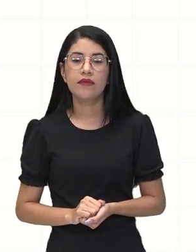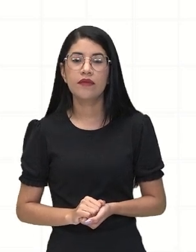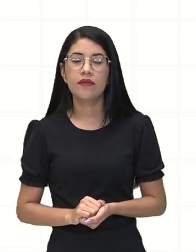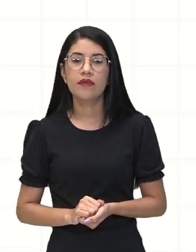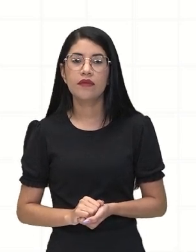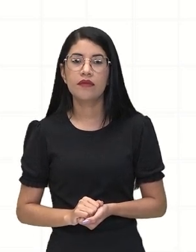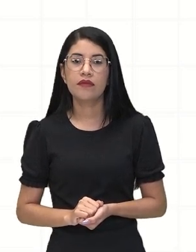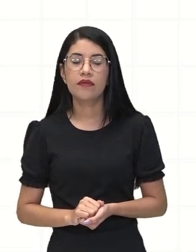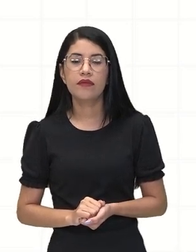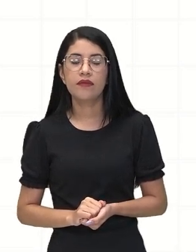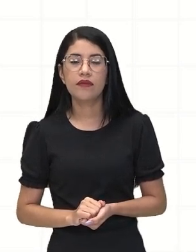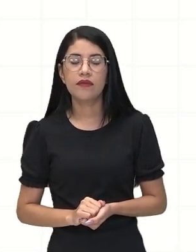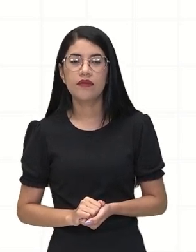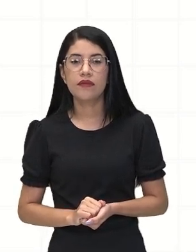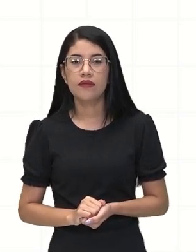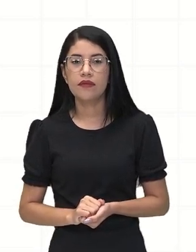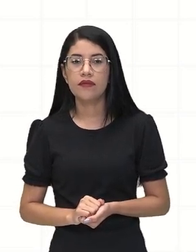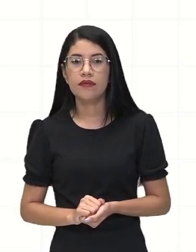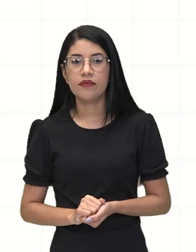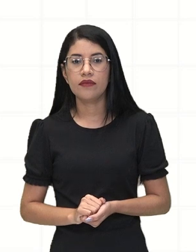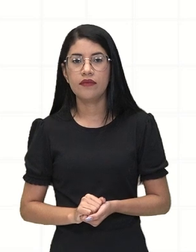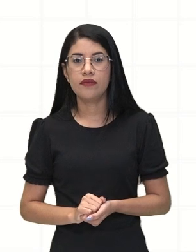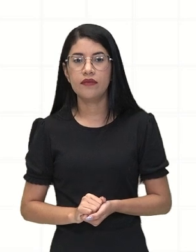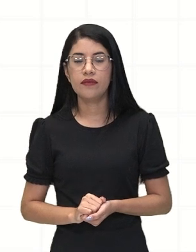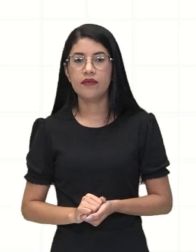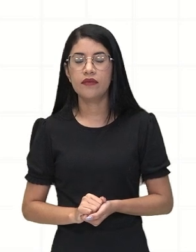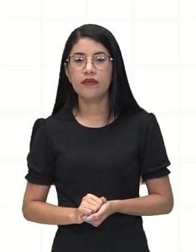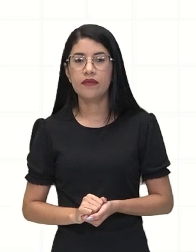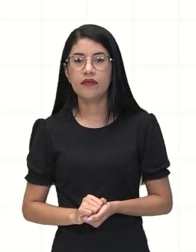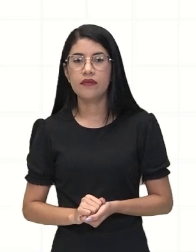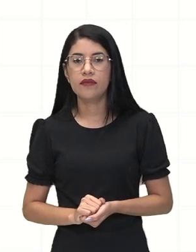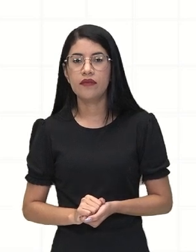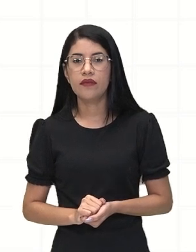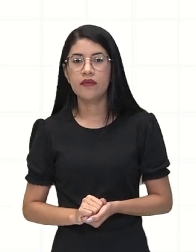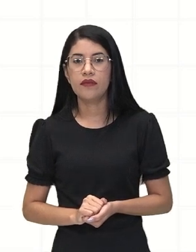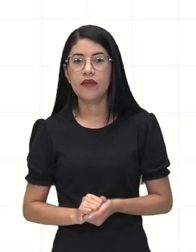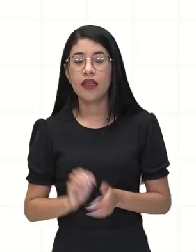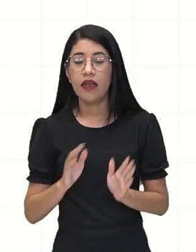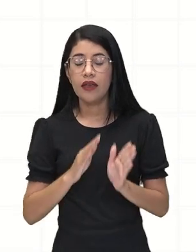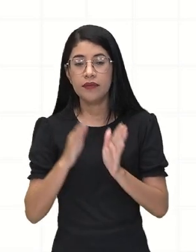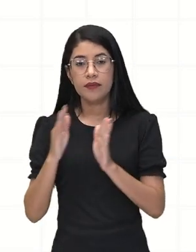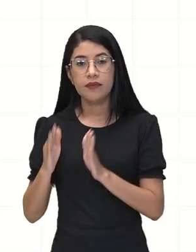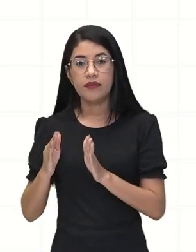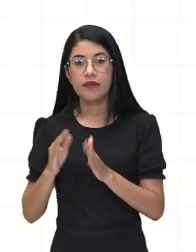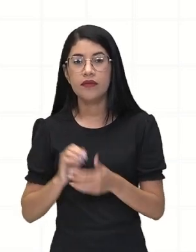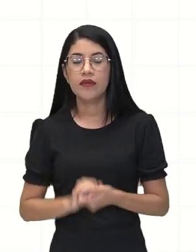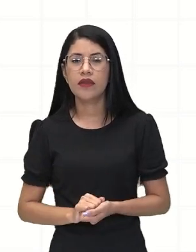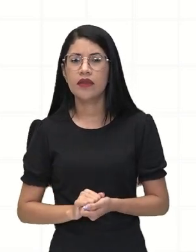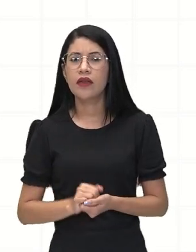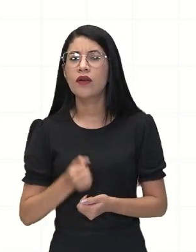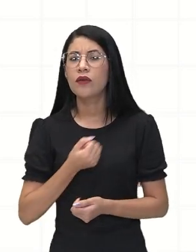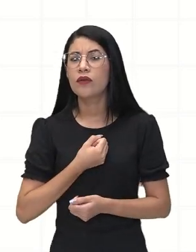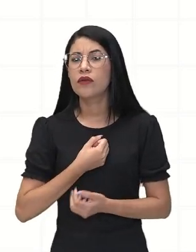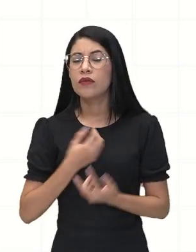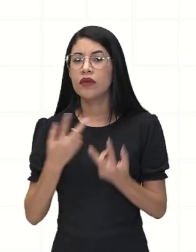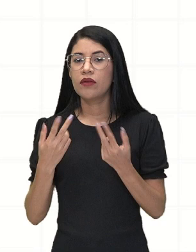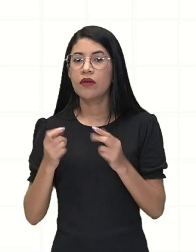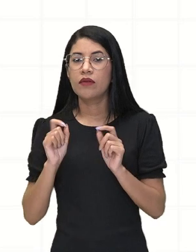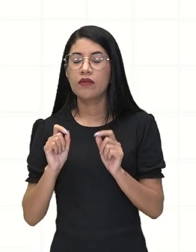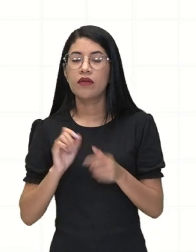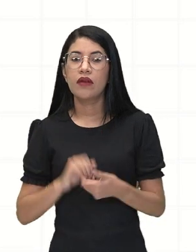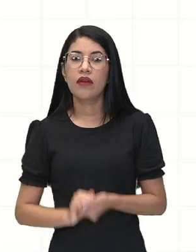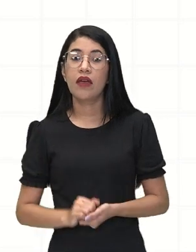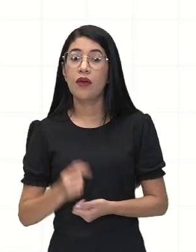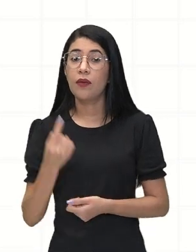1. Então, vai ficar 1. Trabalhando agora aqui ao outro lado, ó, quem é o fator comum? O 1,